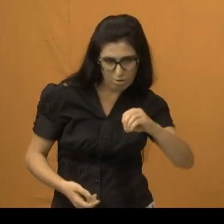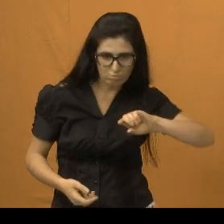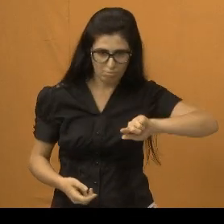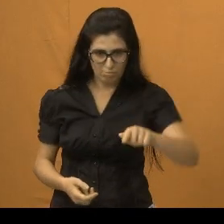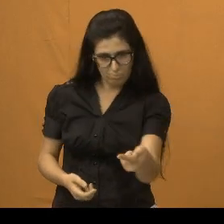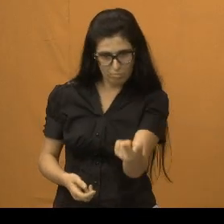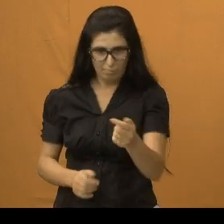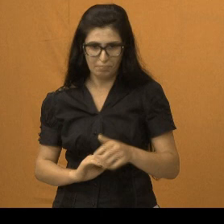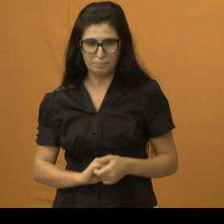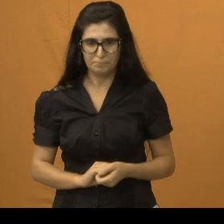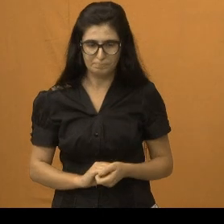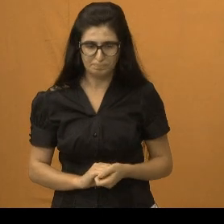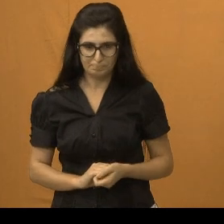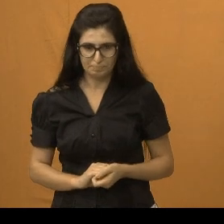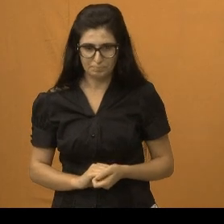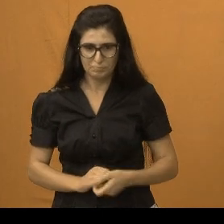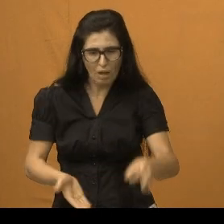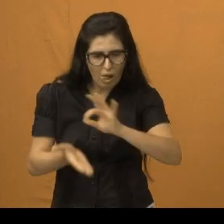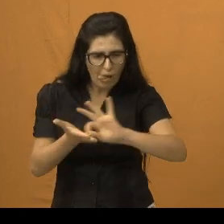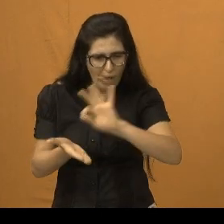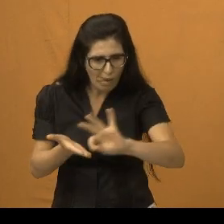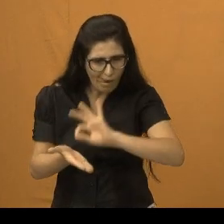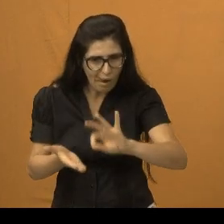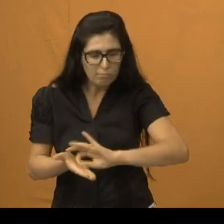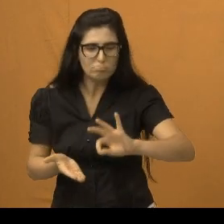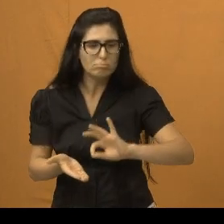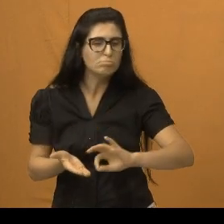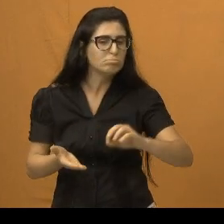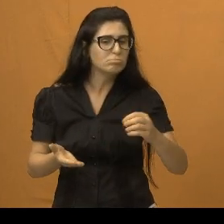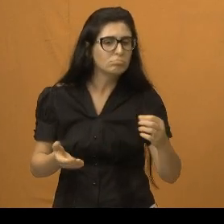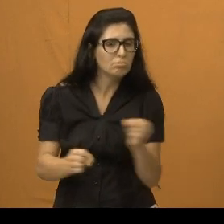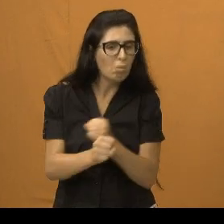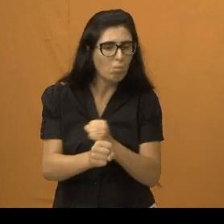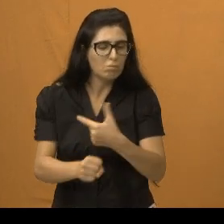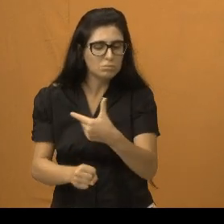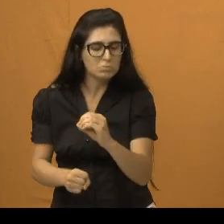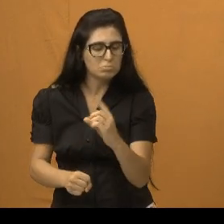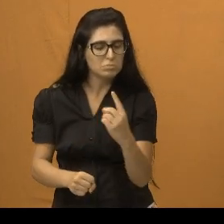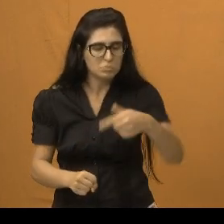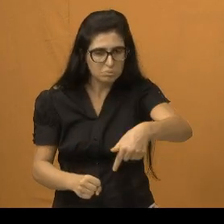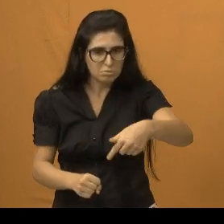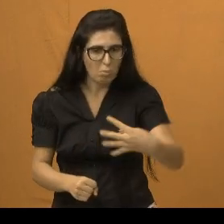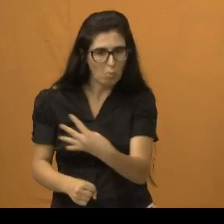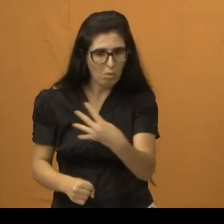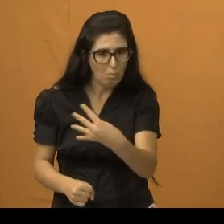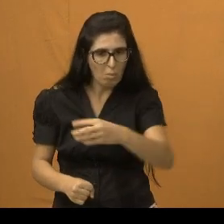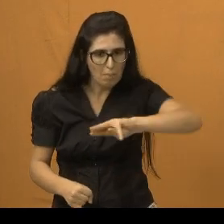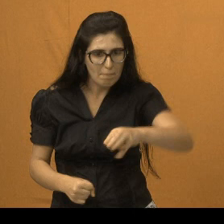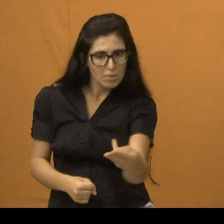43.740.000. Tá? Inscritos em 2017,